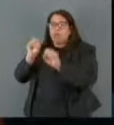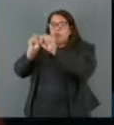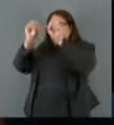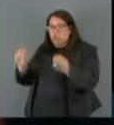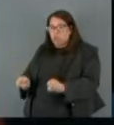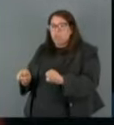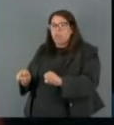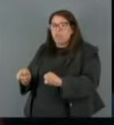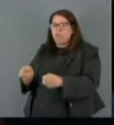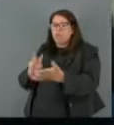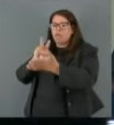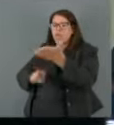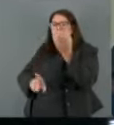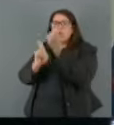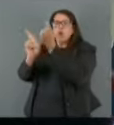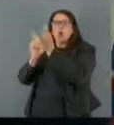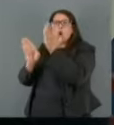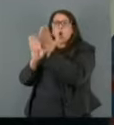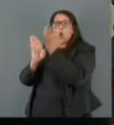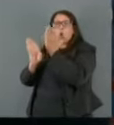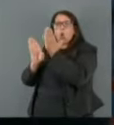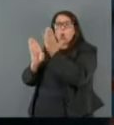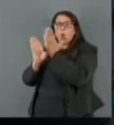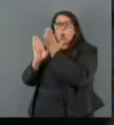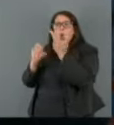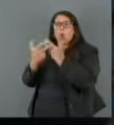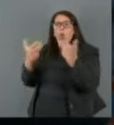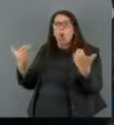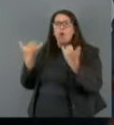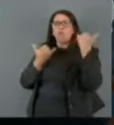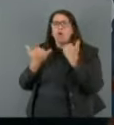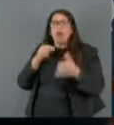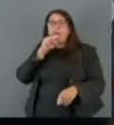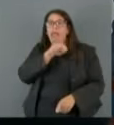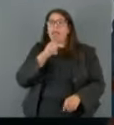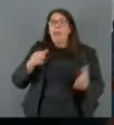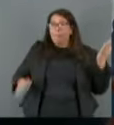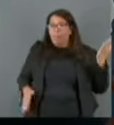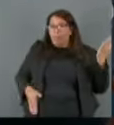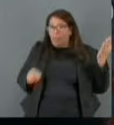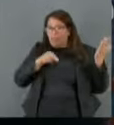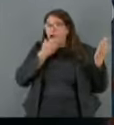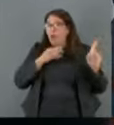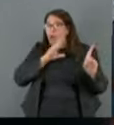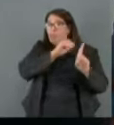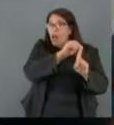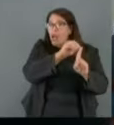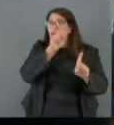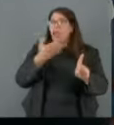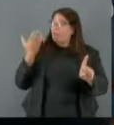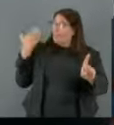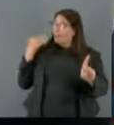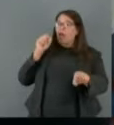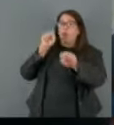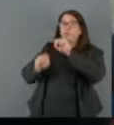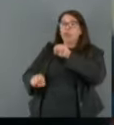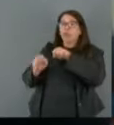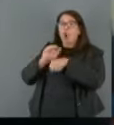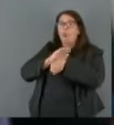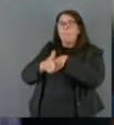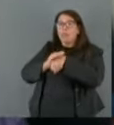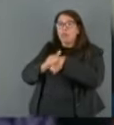flagrante, leva os antecedentes, ou às vezes nem tem os antecedentes, mas o indivíduo é um feminicida. Ou às vezes ele encosta numa menina, ele é um pedófilo em